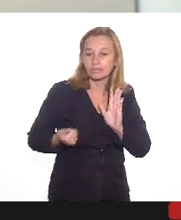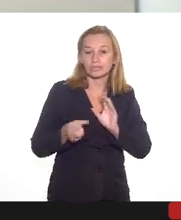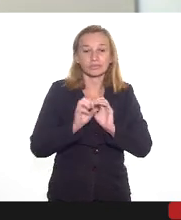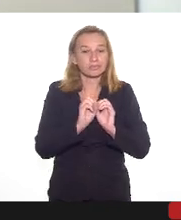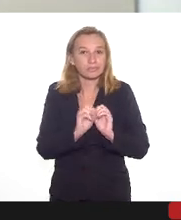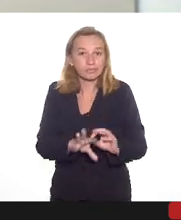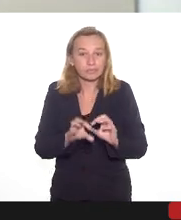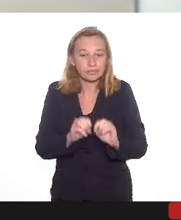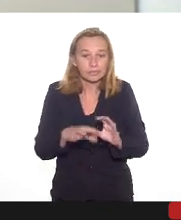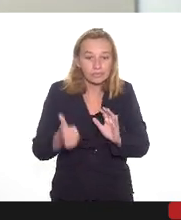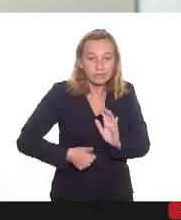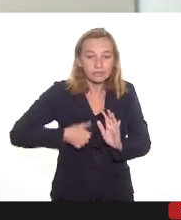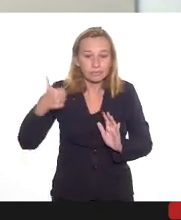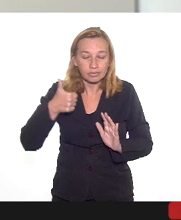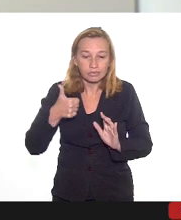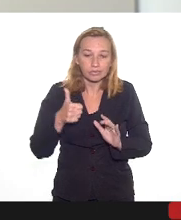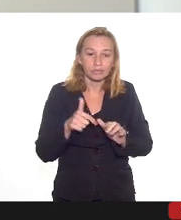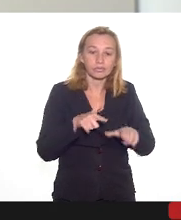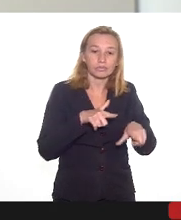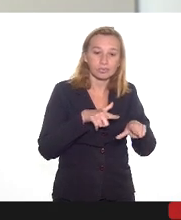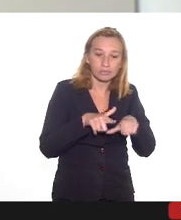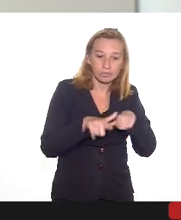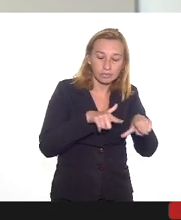educação, melhora as condições de trabalho